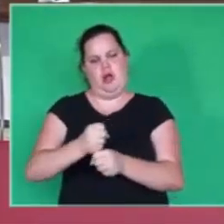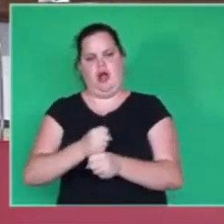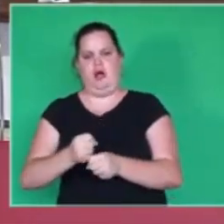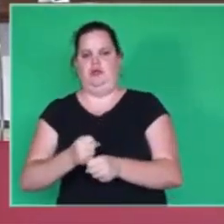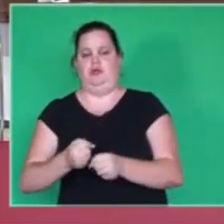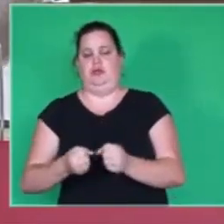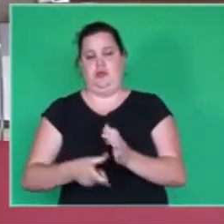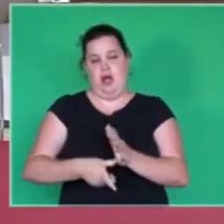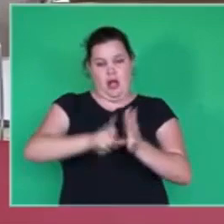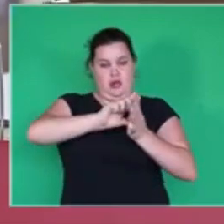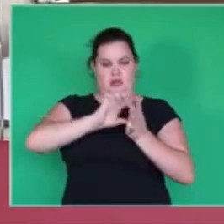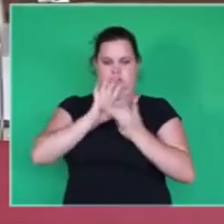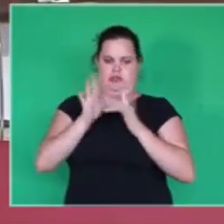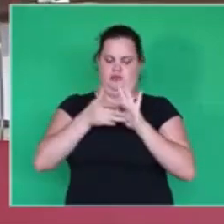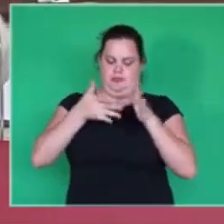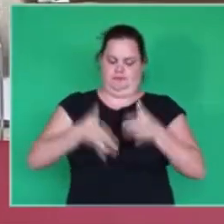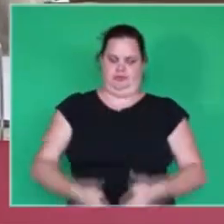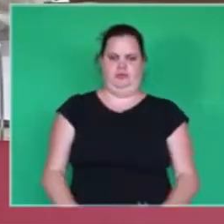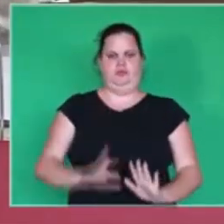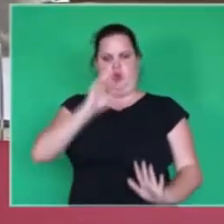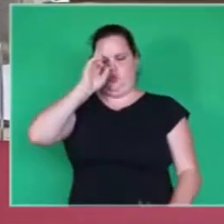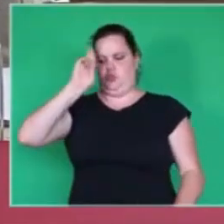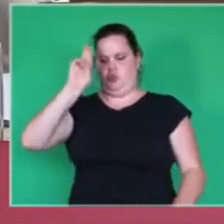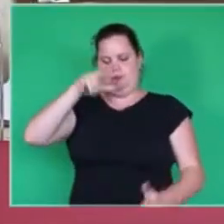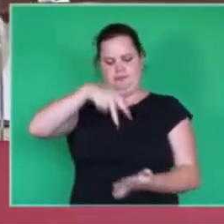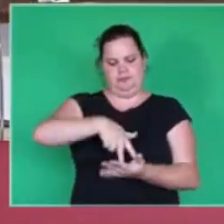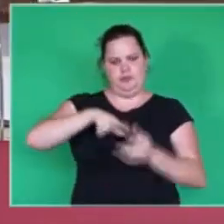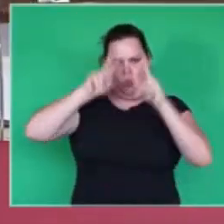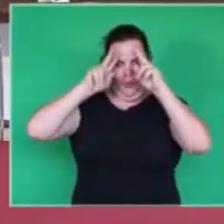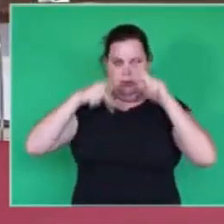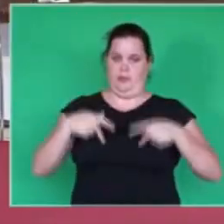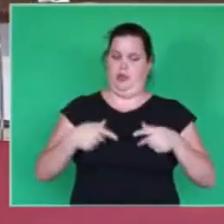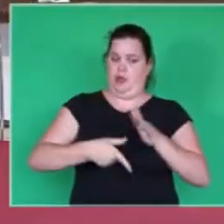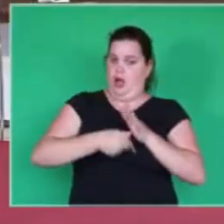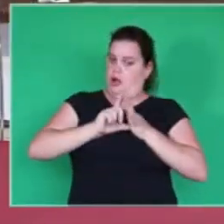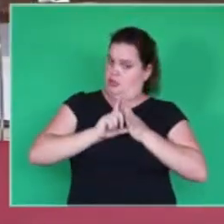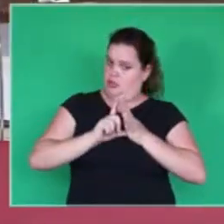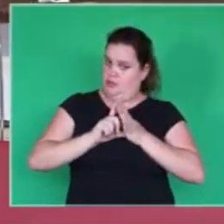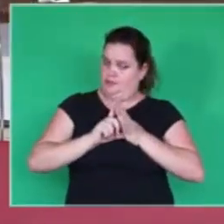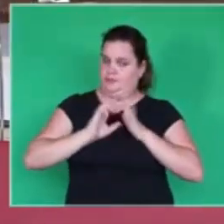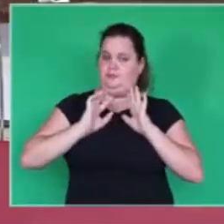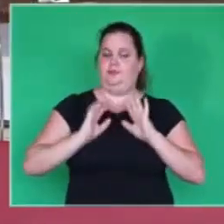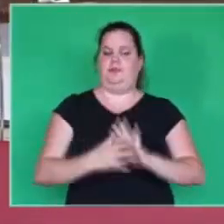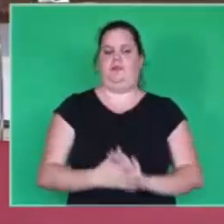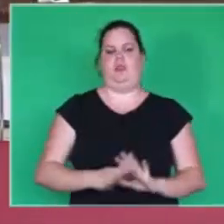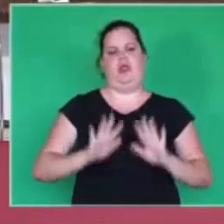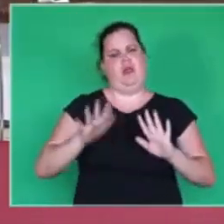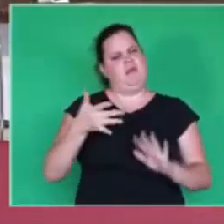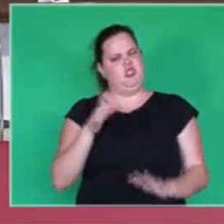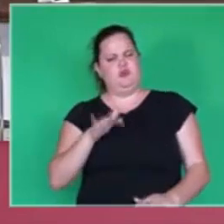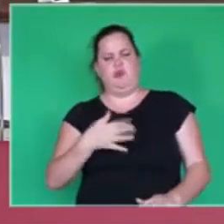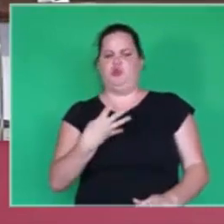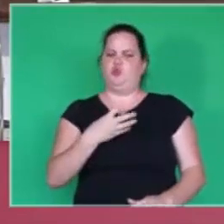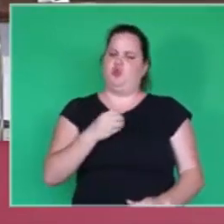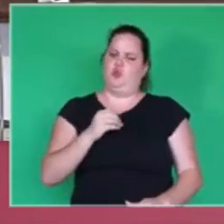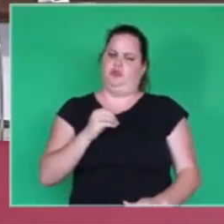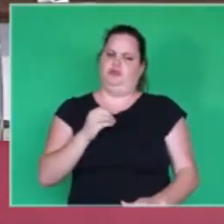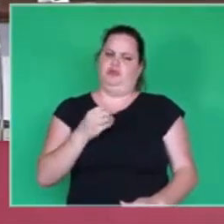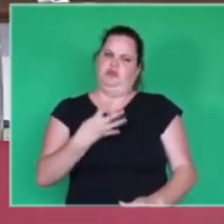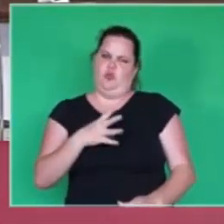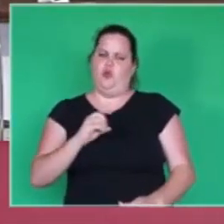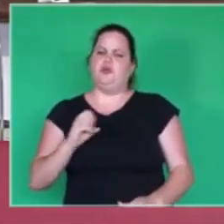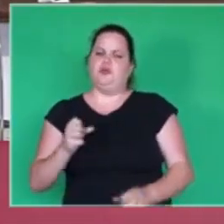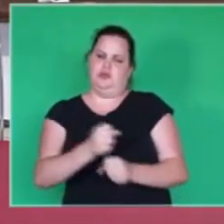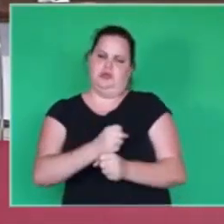de Jesus. Foi muito mais, mas presume-se, ou diz, é comum se dizer que